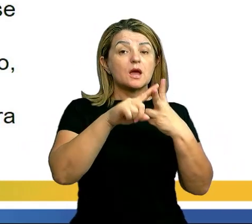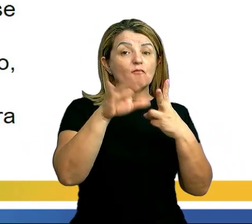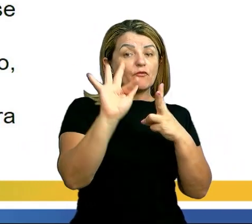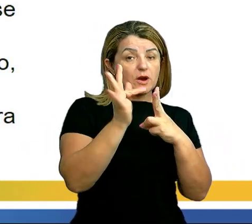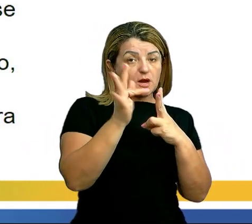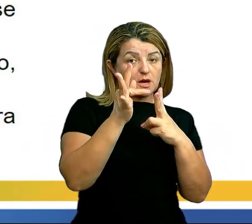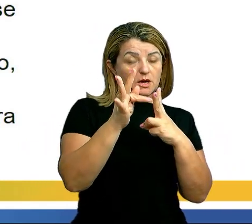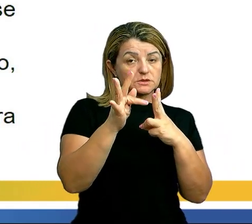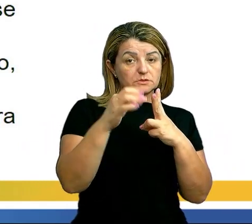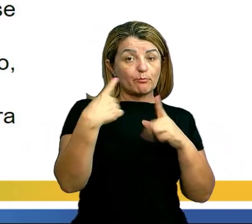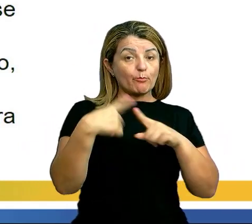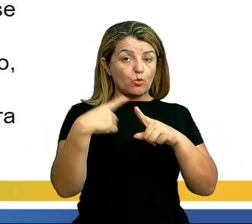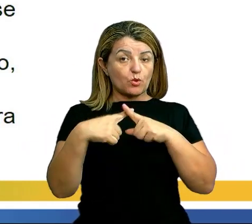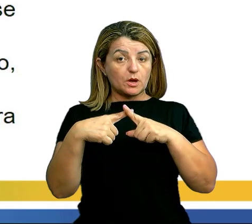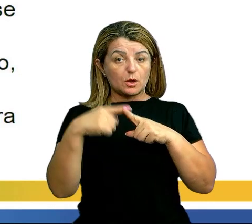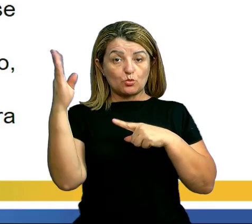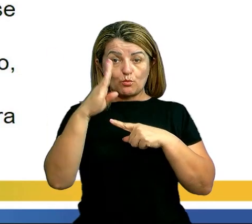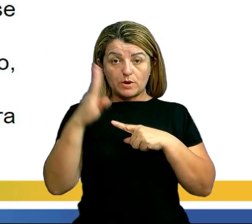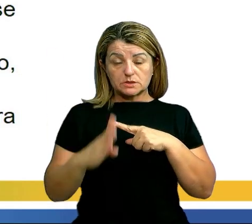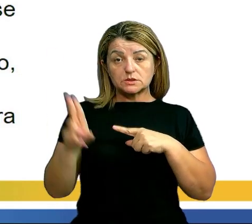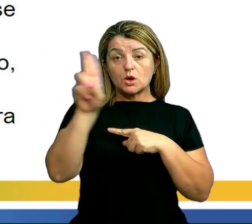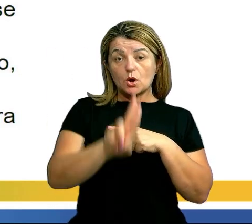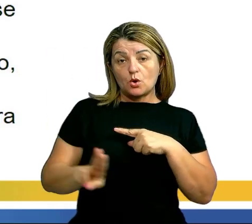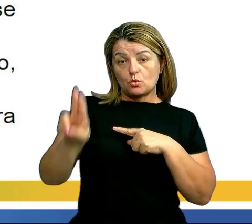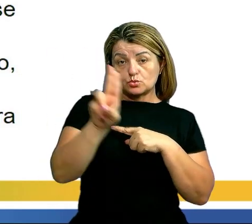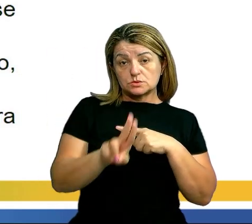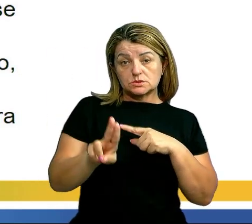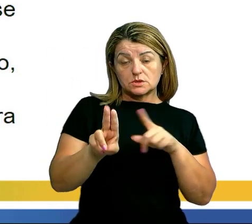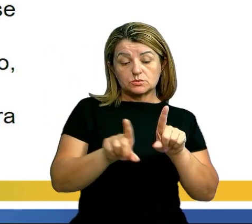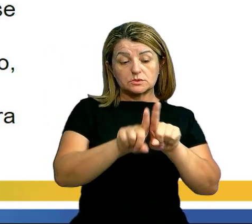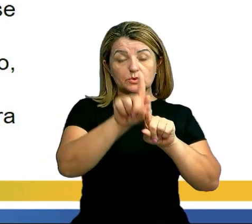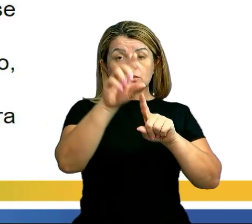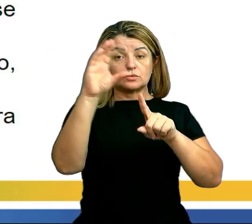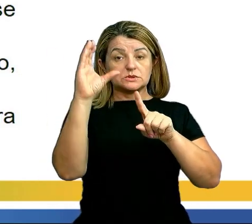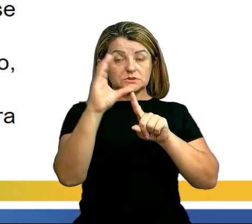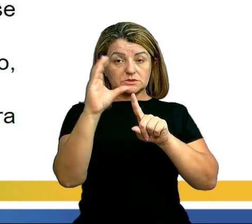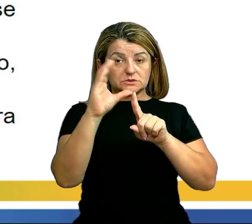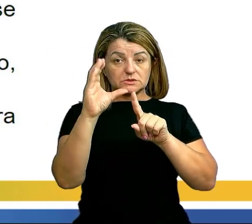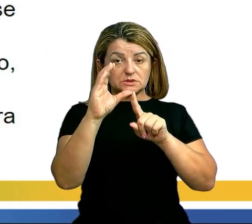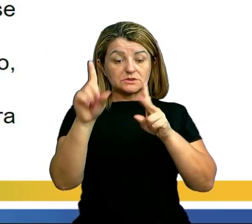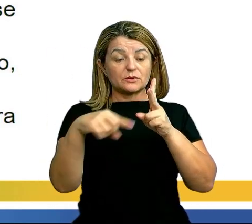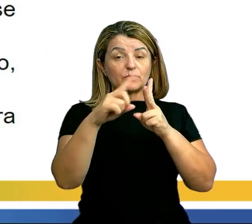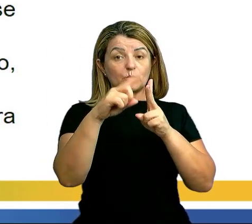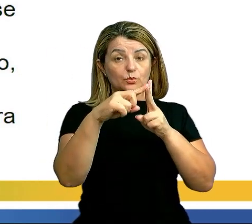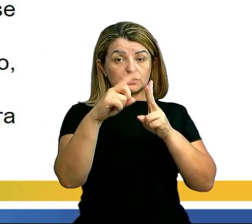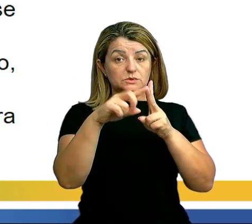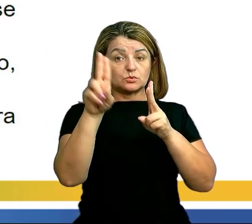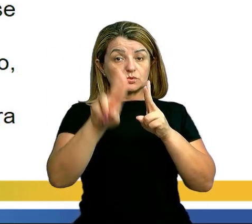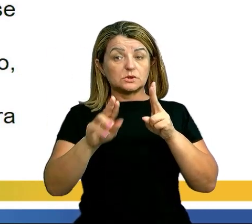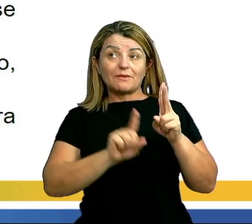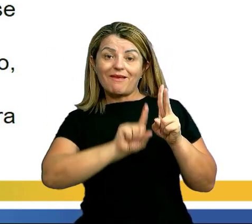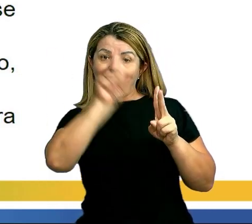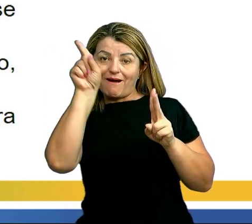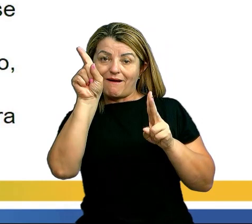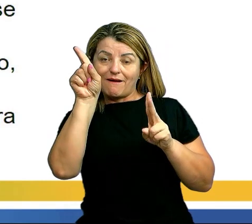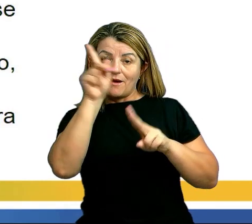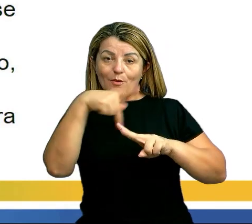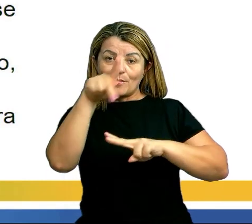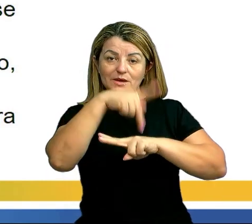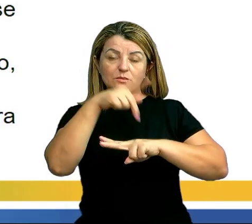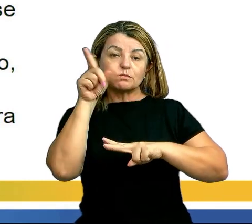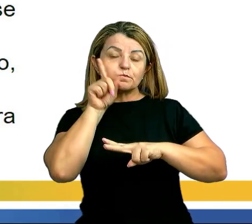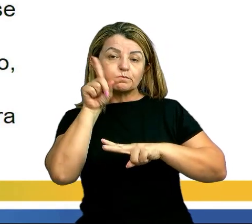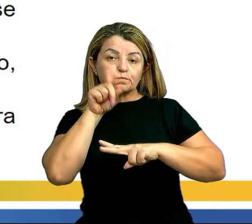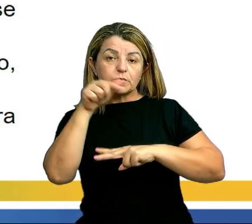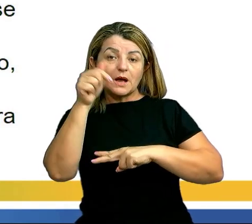no Brasil utilizamos a temperatura de graus Celsius, temos que entender que a temperatura Fahrenheit ela é mais utilizada nos Estados Unidos. Então, neste